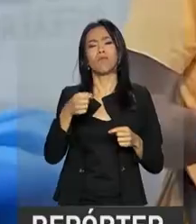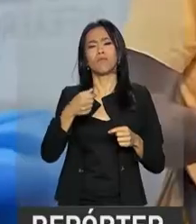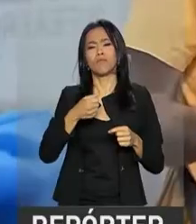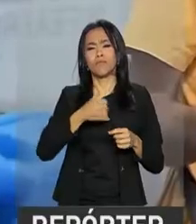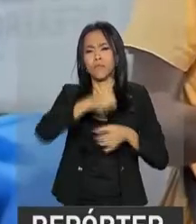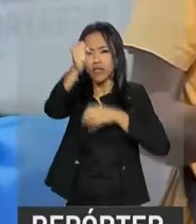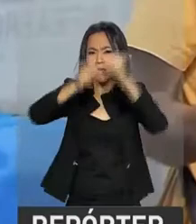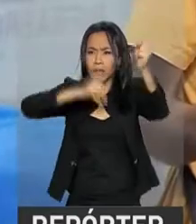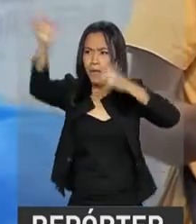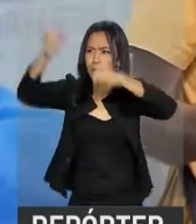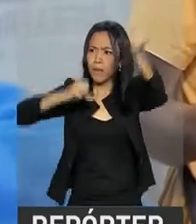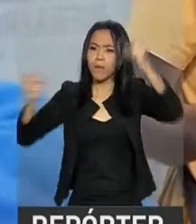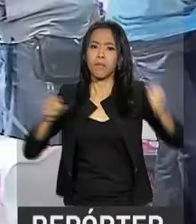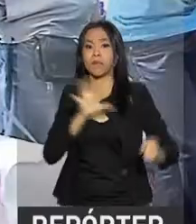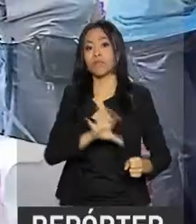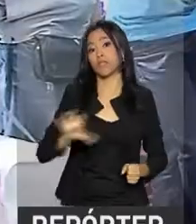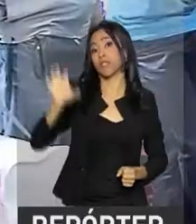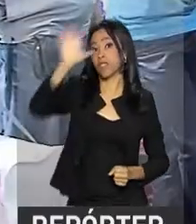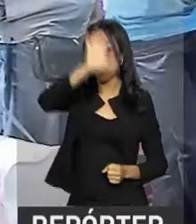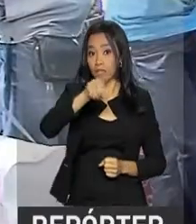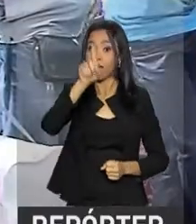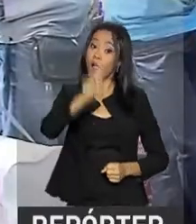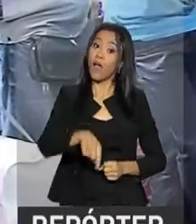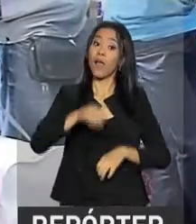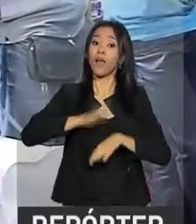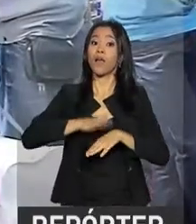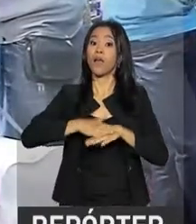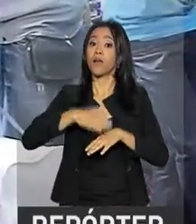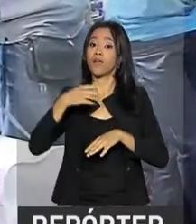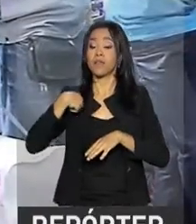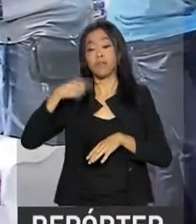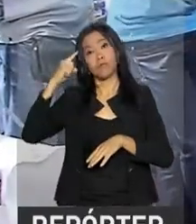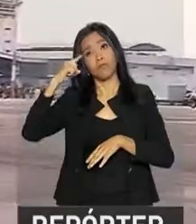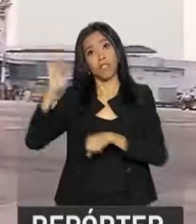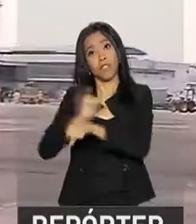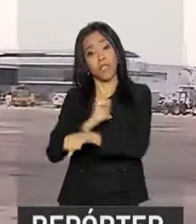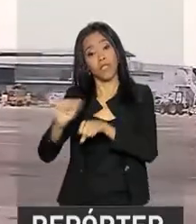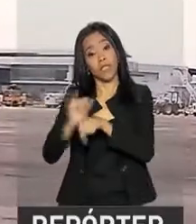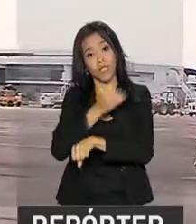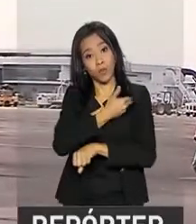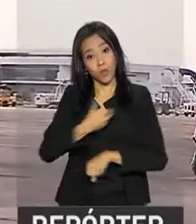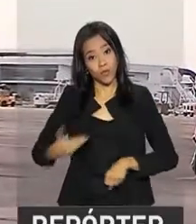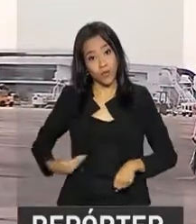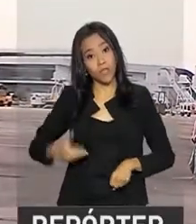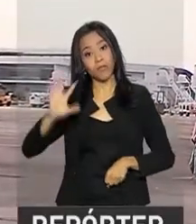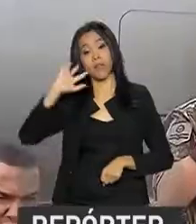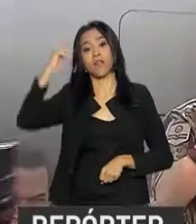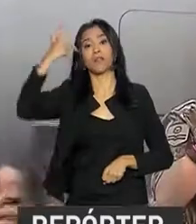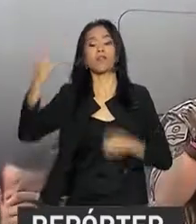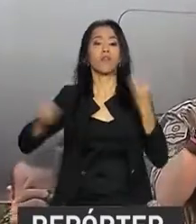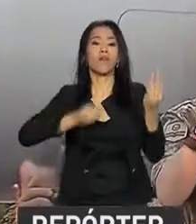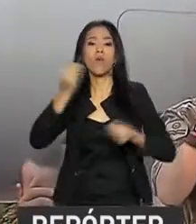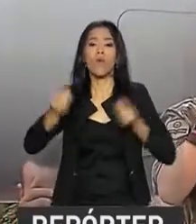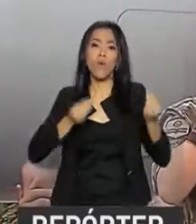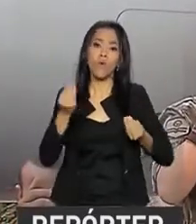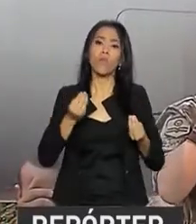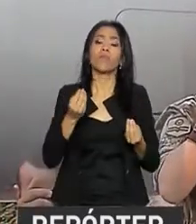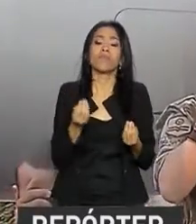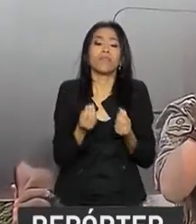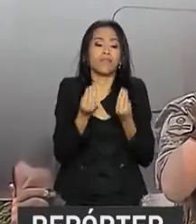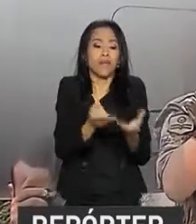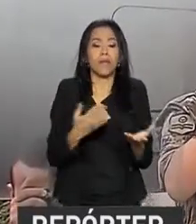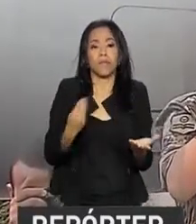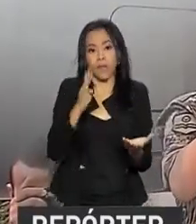interiorização, a transferência dos imigrantes foi a alternativa encontrada pelo governo federal para dar melhores condições aos que querem viver